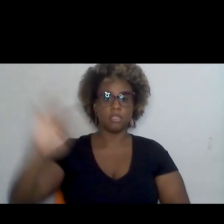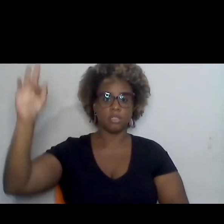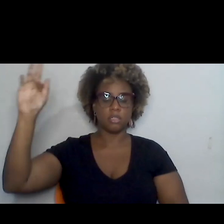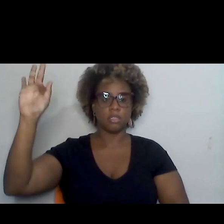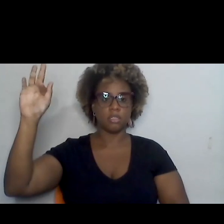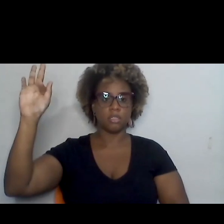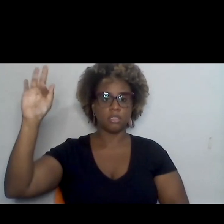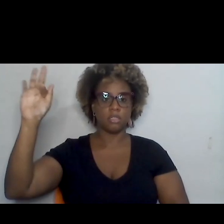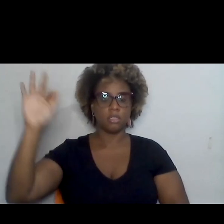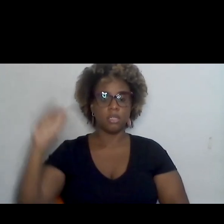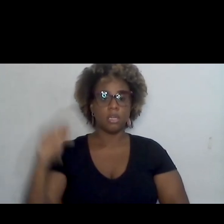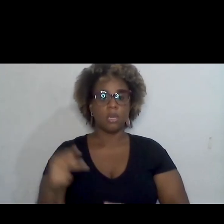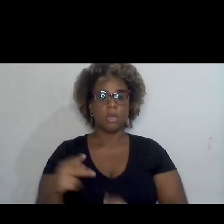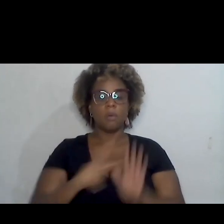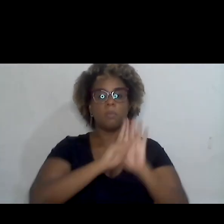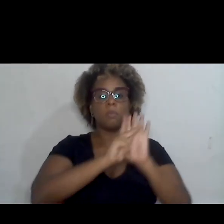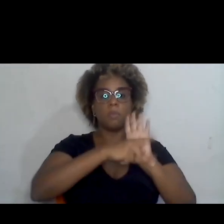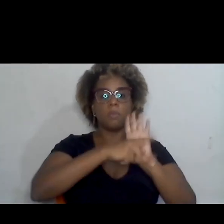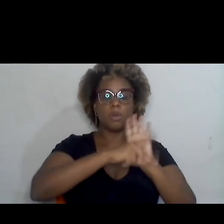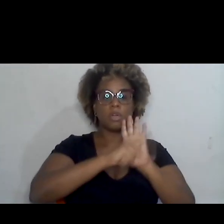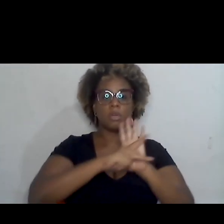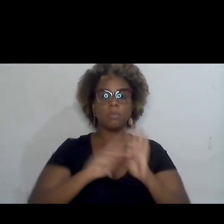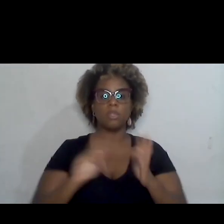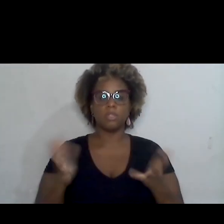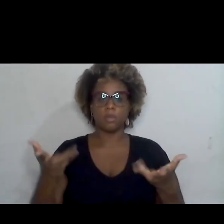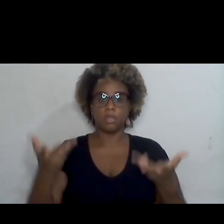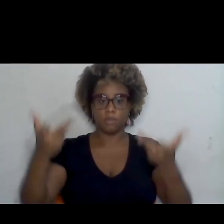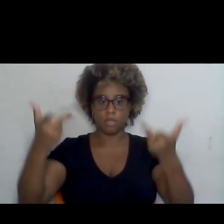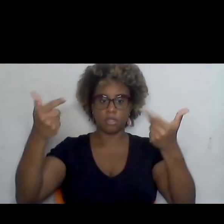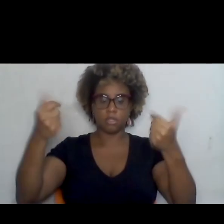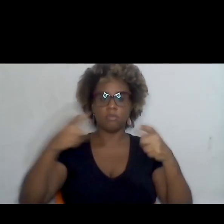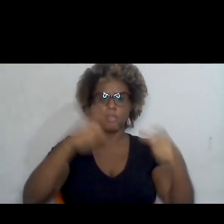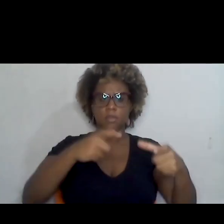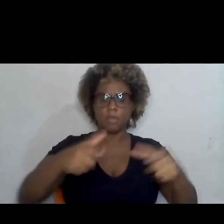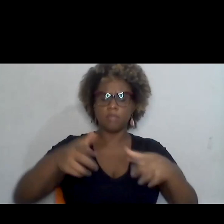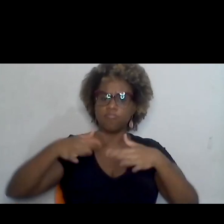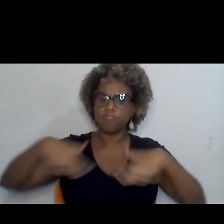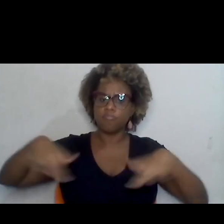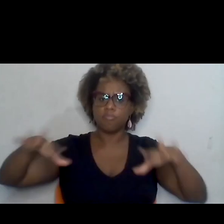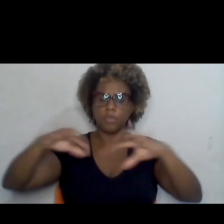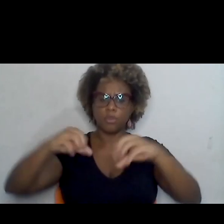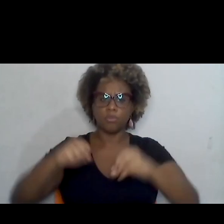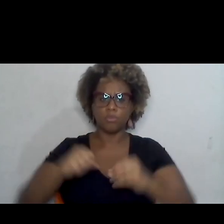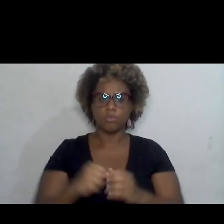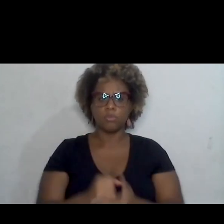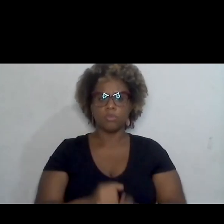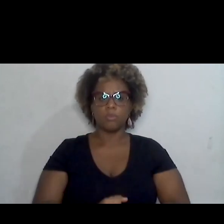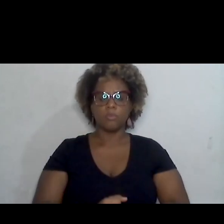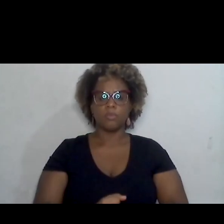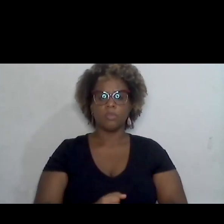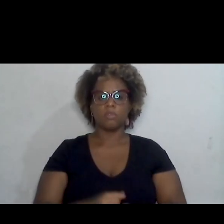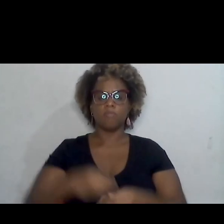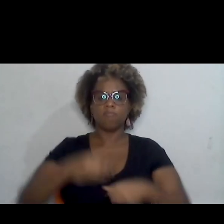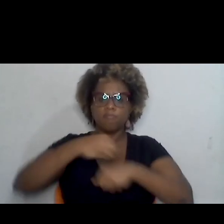para um programa de requalificação dos espaços como um todo. Porque daí a gente consegue, de fato, oferecer melhores condições para